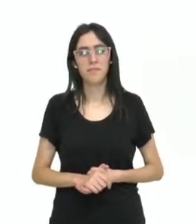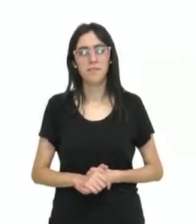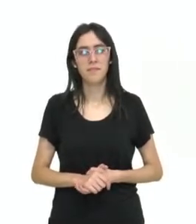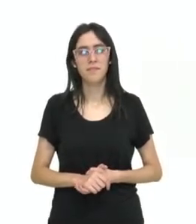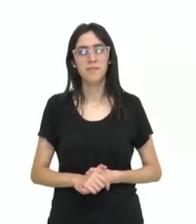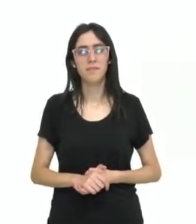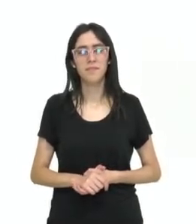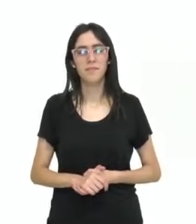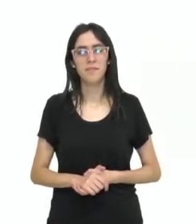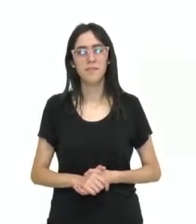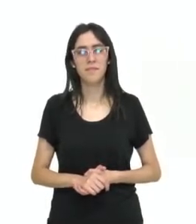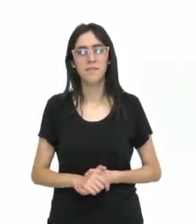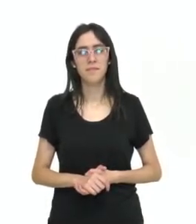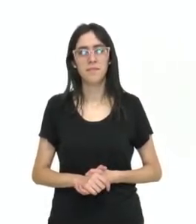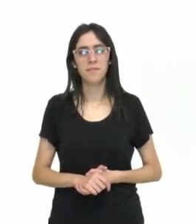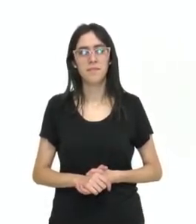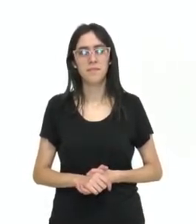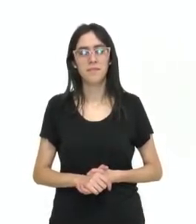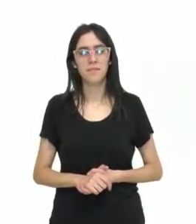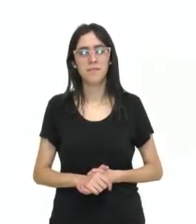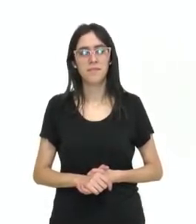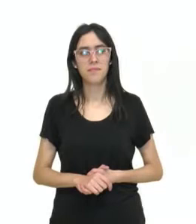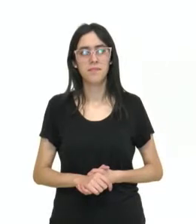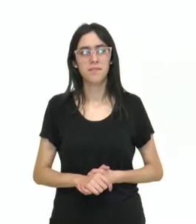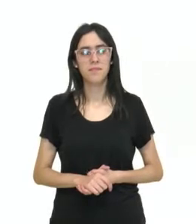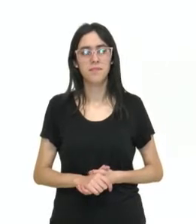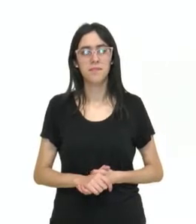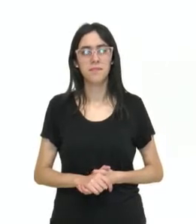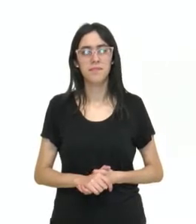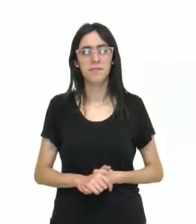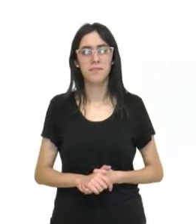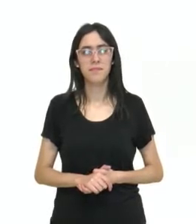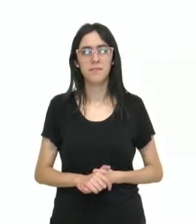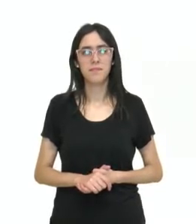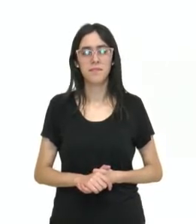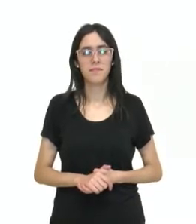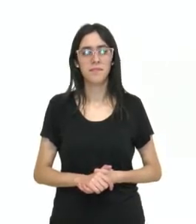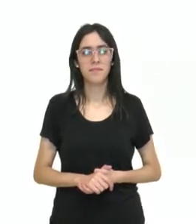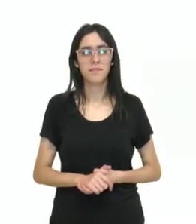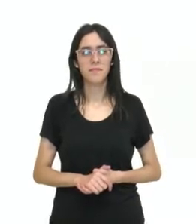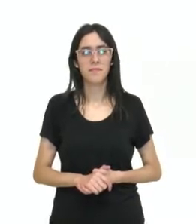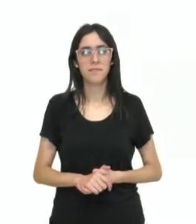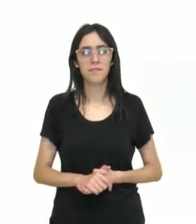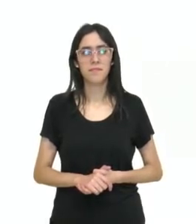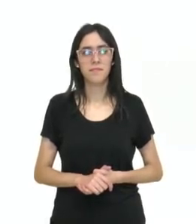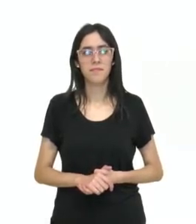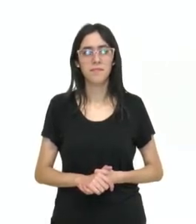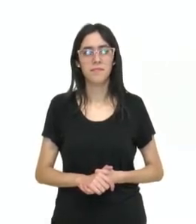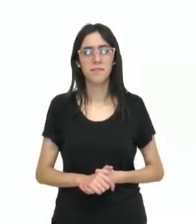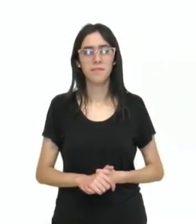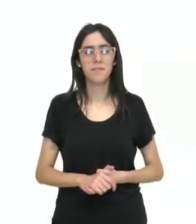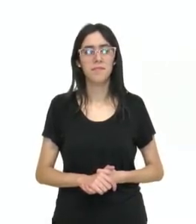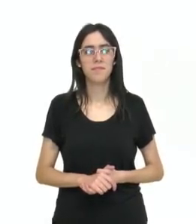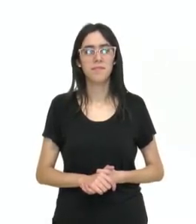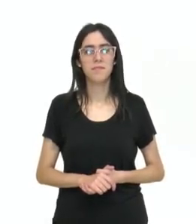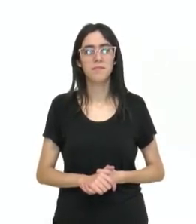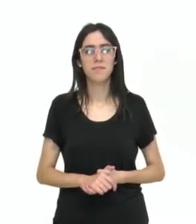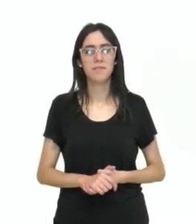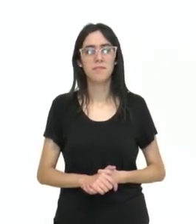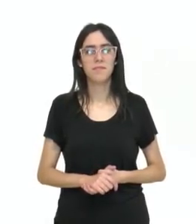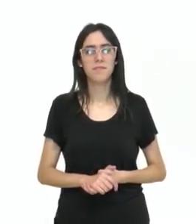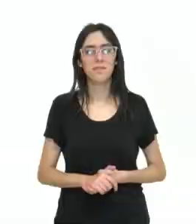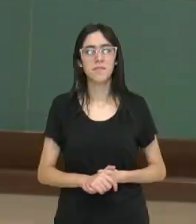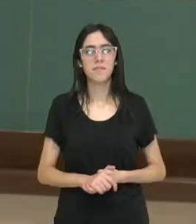que describirnos en pocas palabras usarían. Son seductores y apasionados, aunque relajados quando é